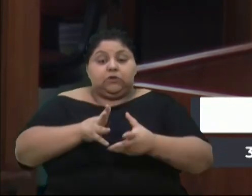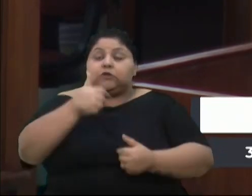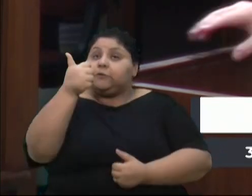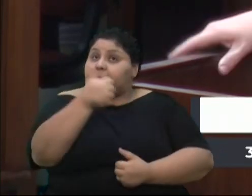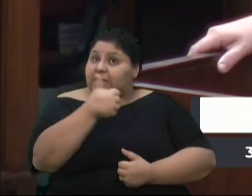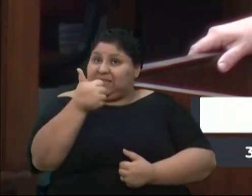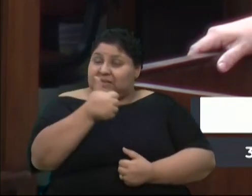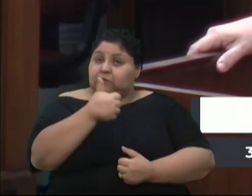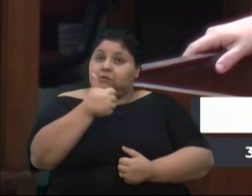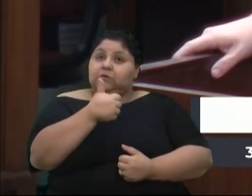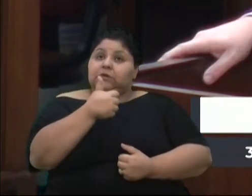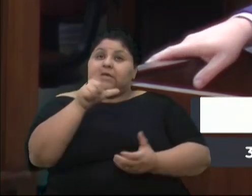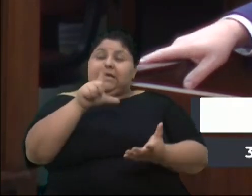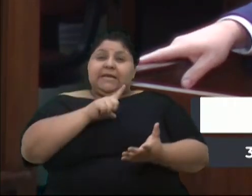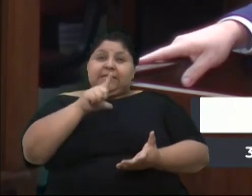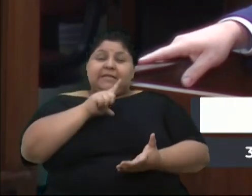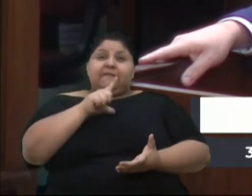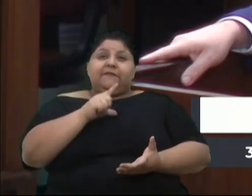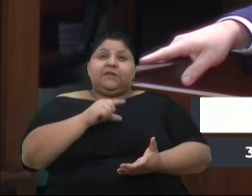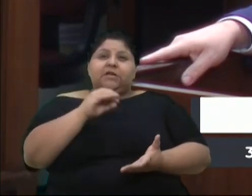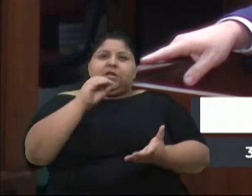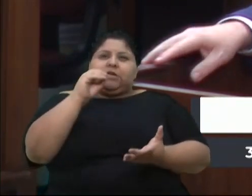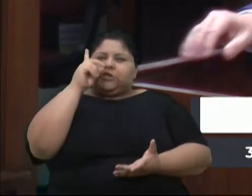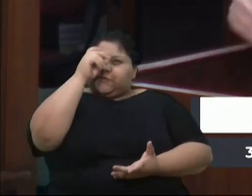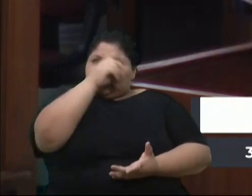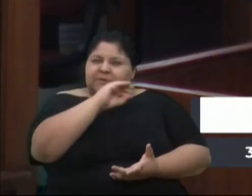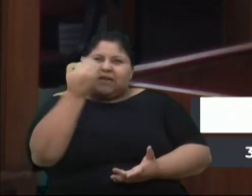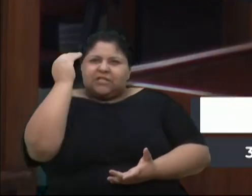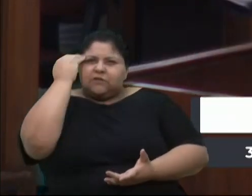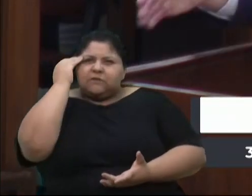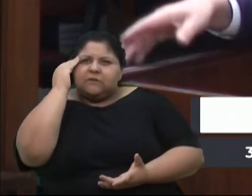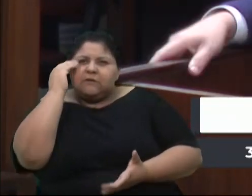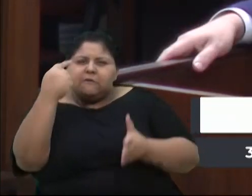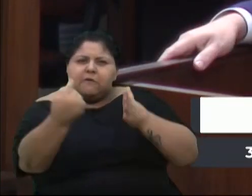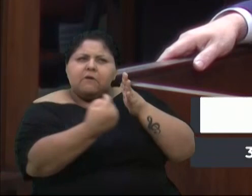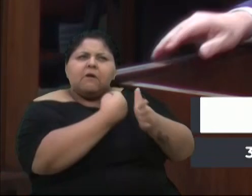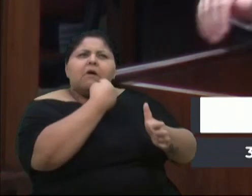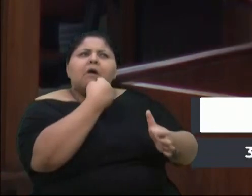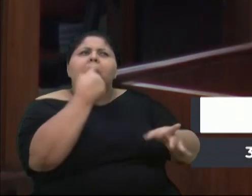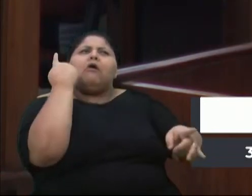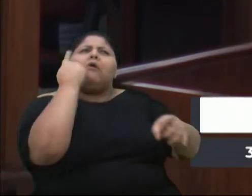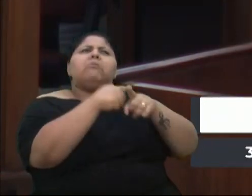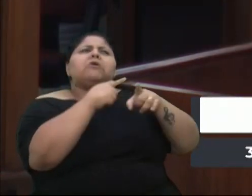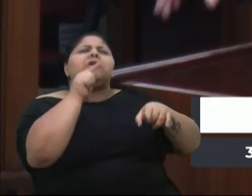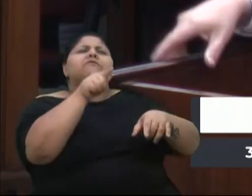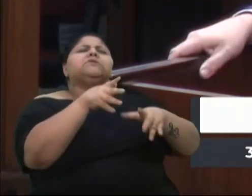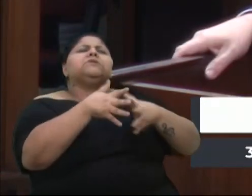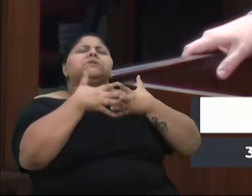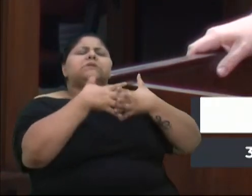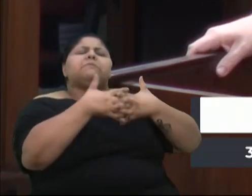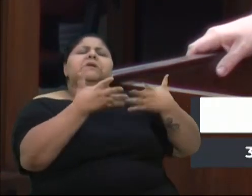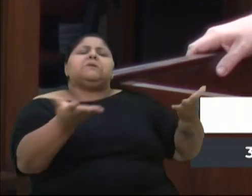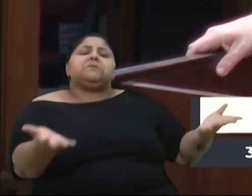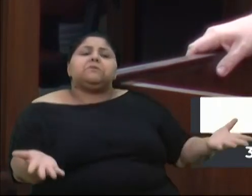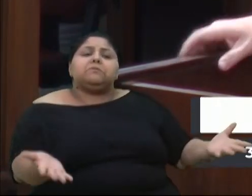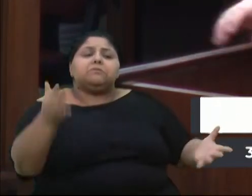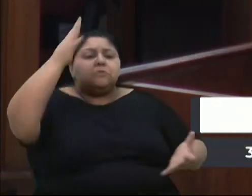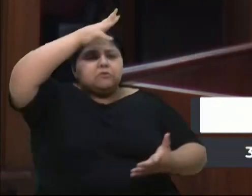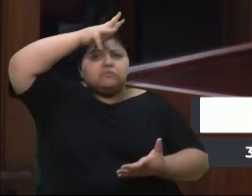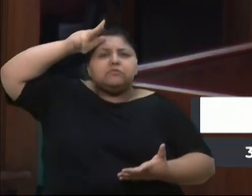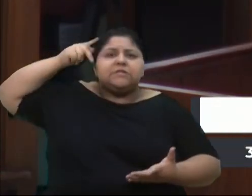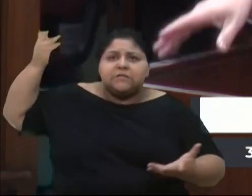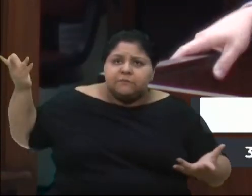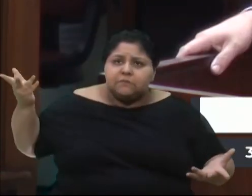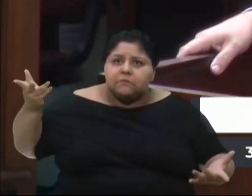mal interpretadas, porque fui questionado muitas vezes, dizendo, mas por que vocês estão atrapalhando, vamos dizer assim, o município? Por